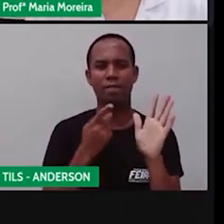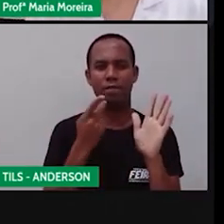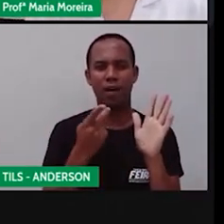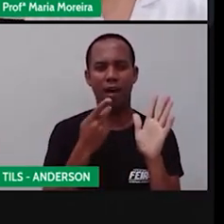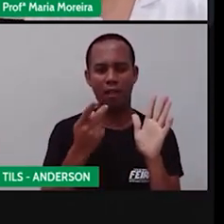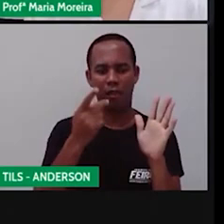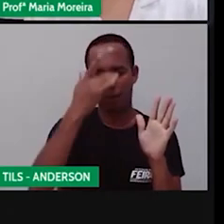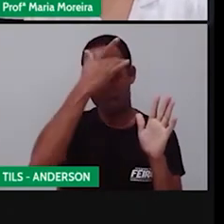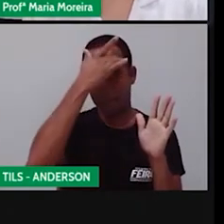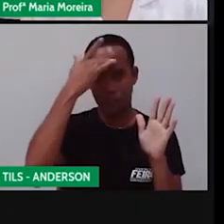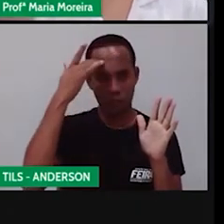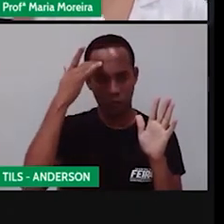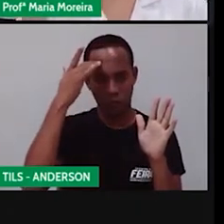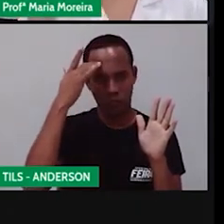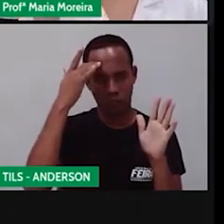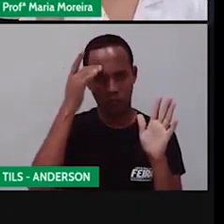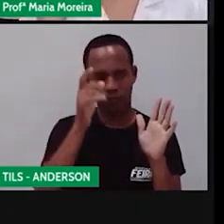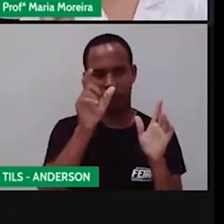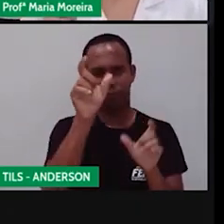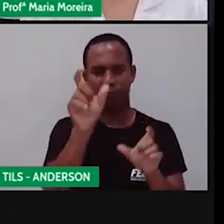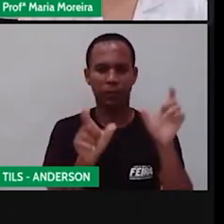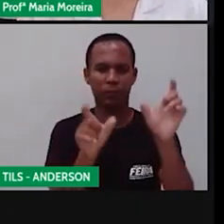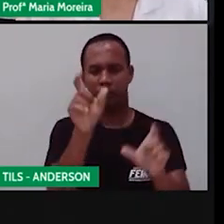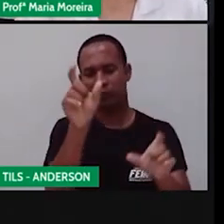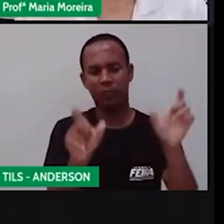das pessoas, as falas dos